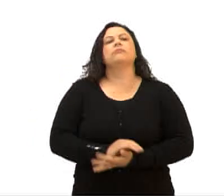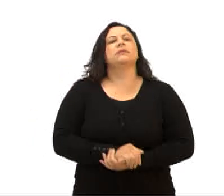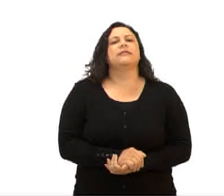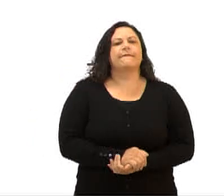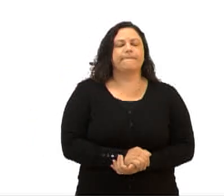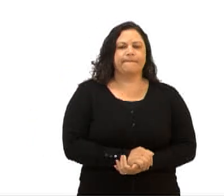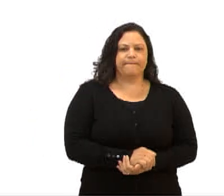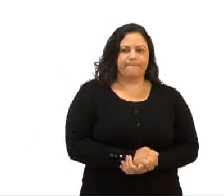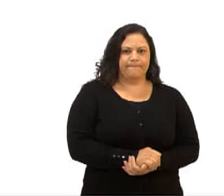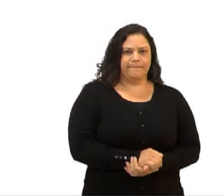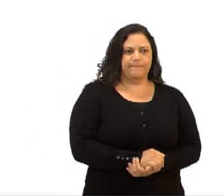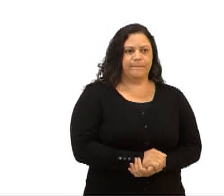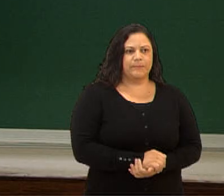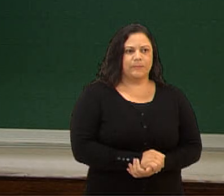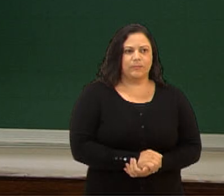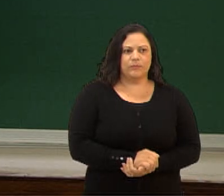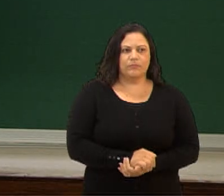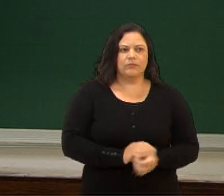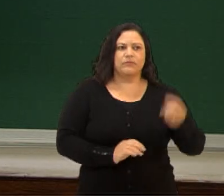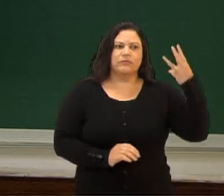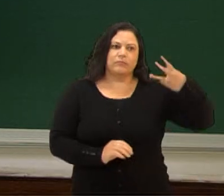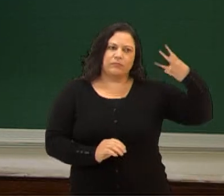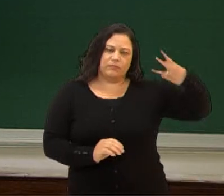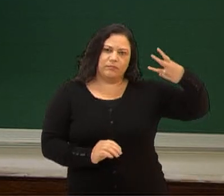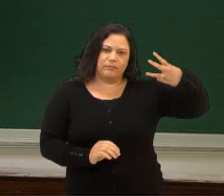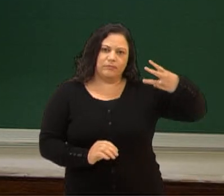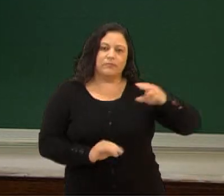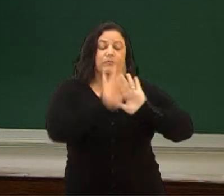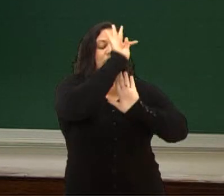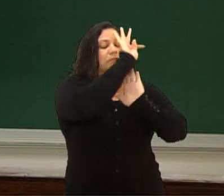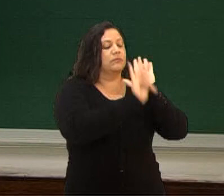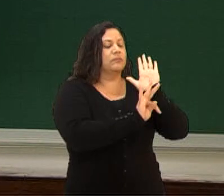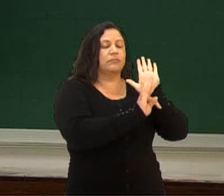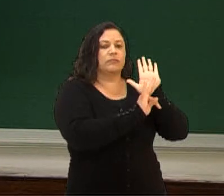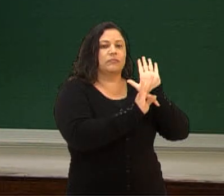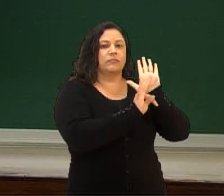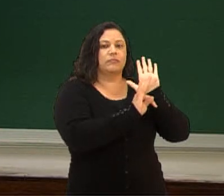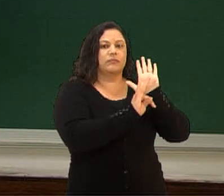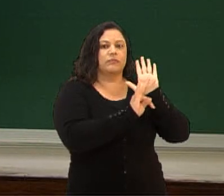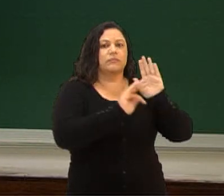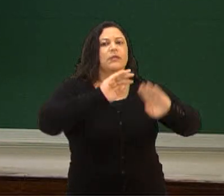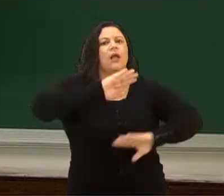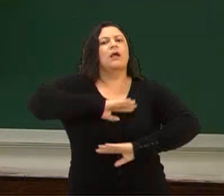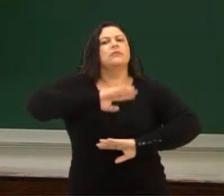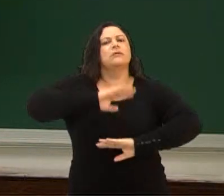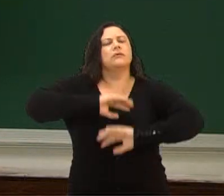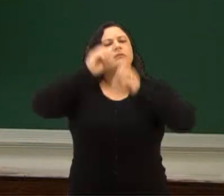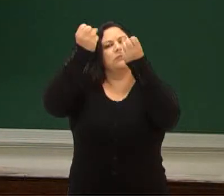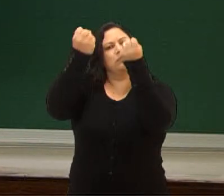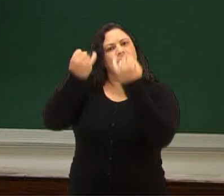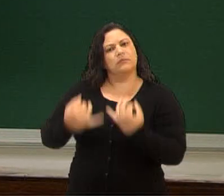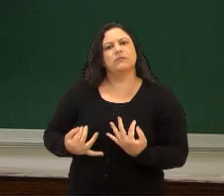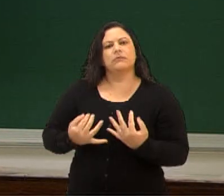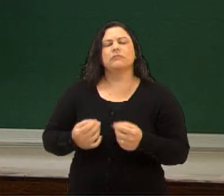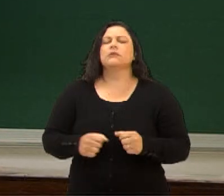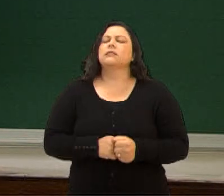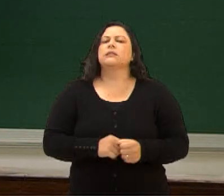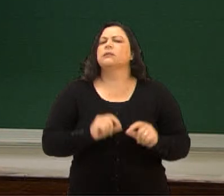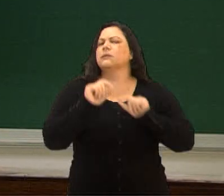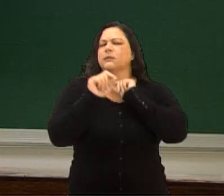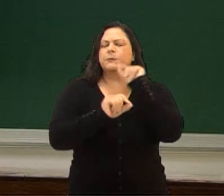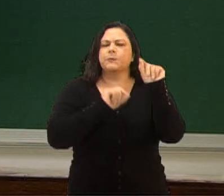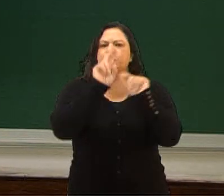the present perfect in the text? Nesse texto ali, nessa situação da explicação do provérbio e dessa situação de